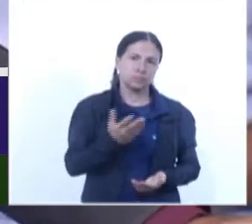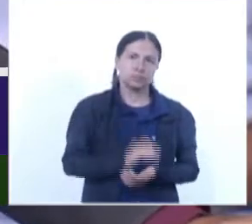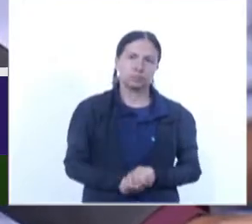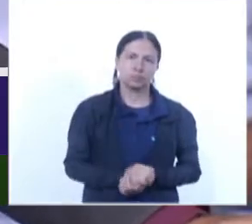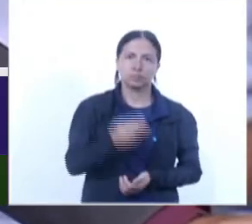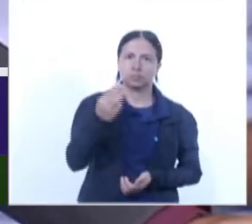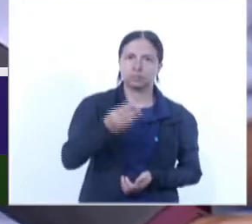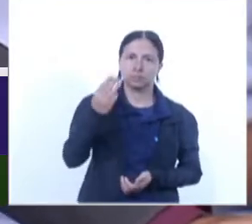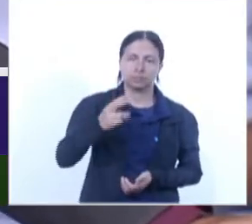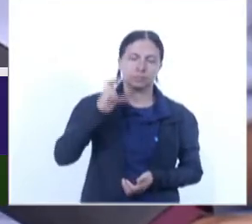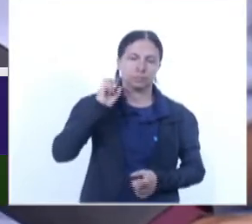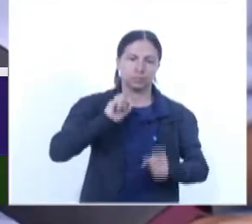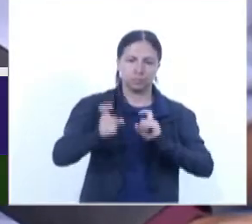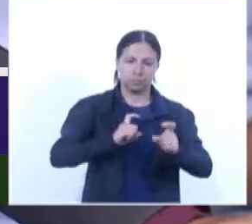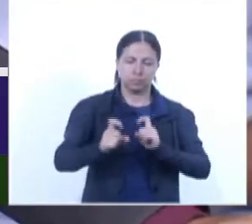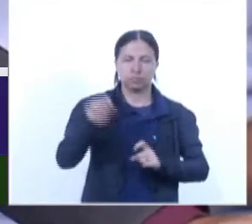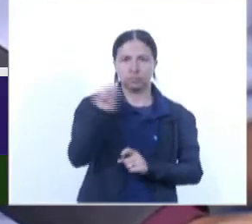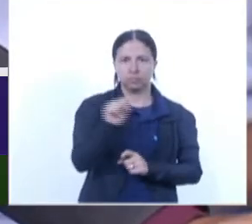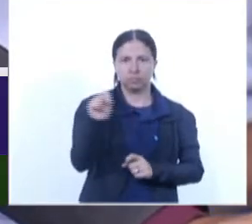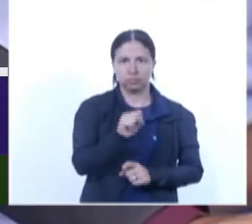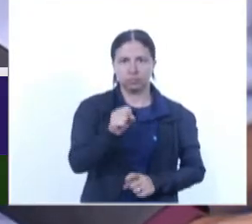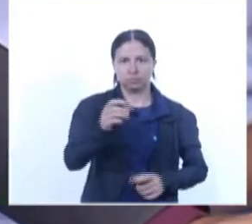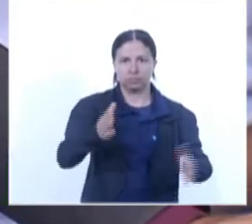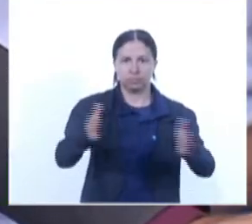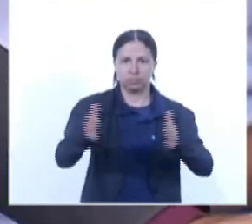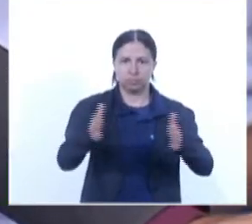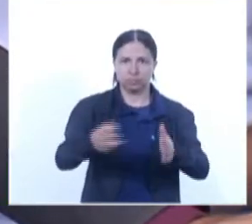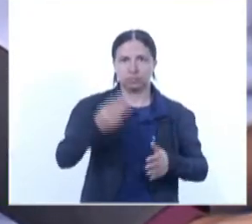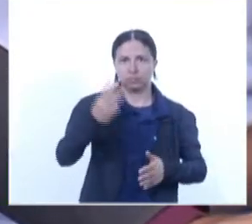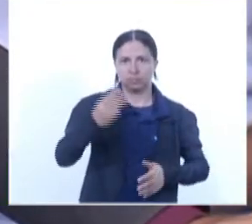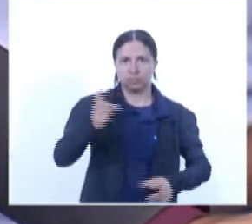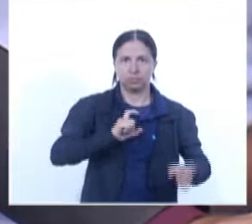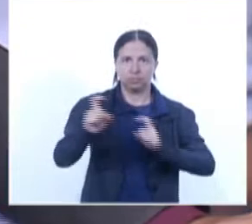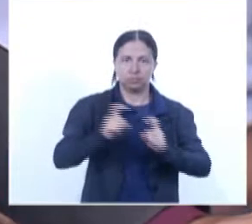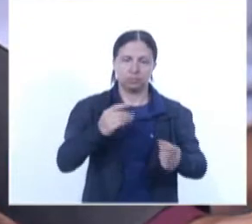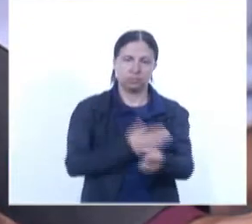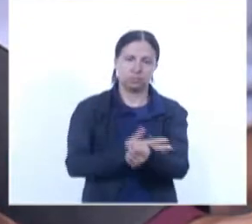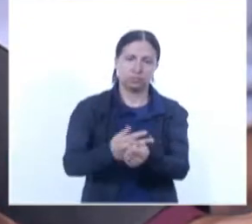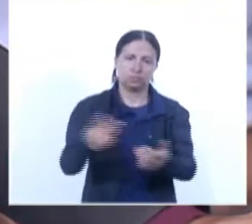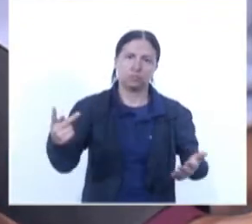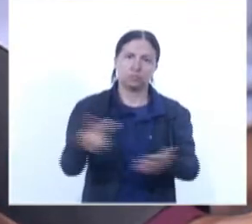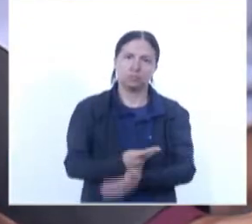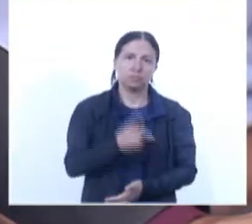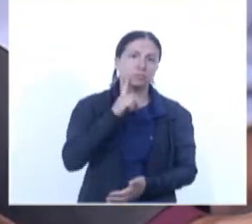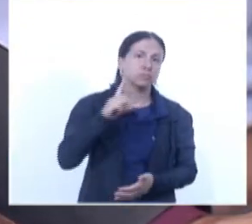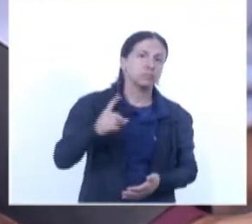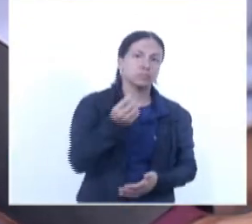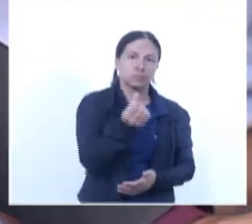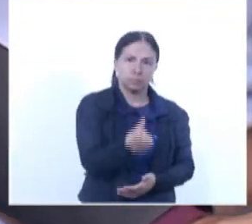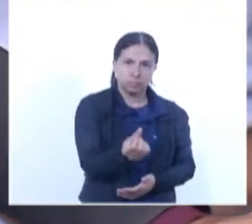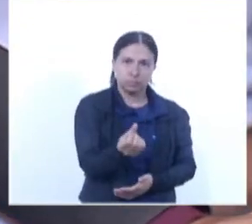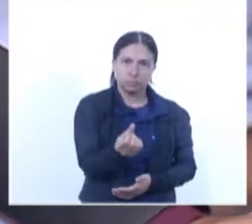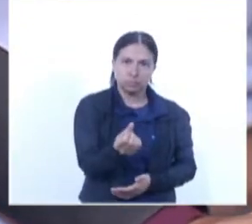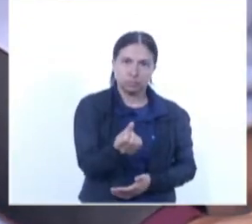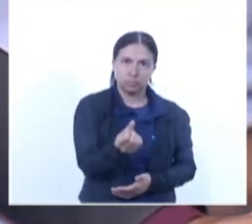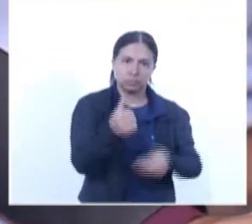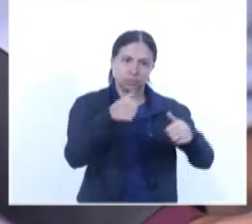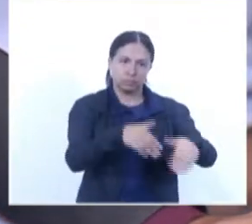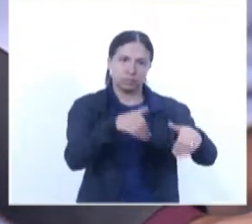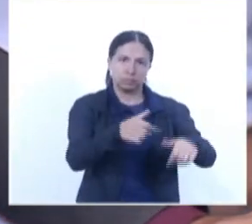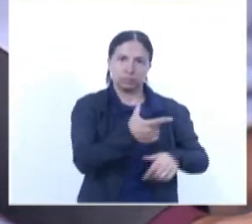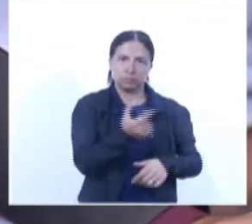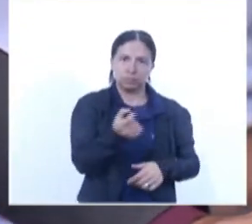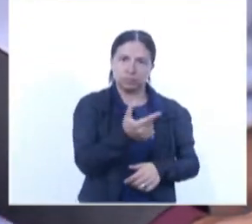terceira reunião do oitavo período da terceira sessão ordinária ser realizada no dia 6 de setembro de